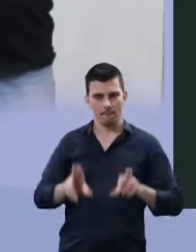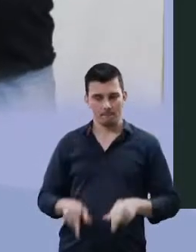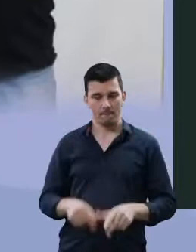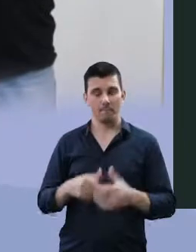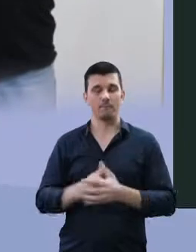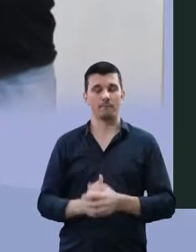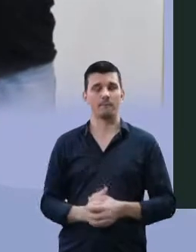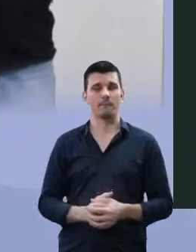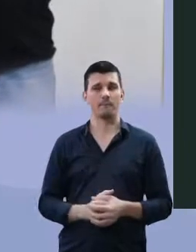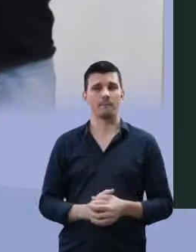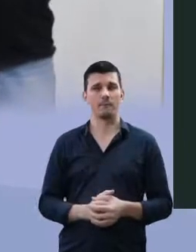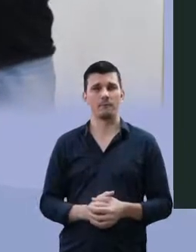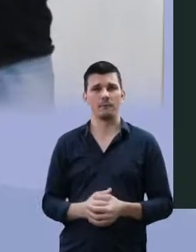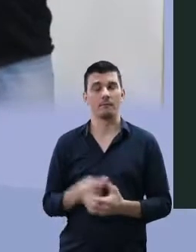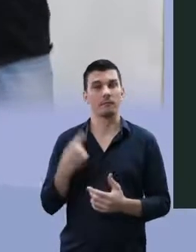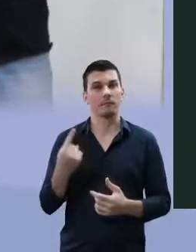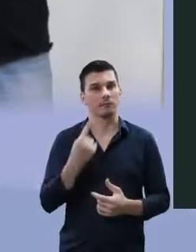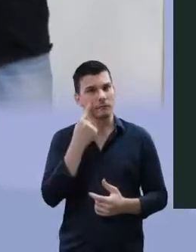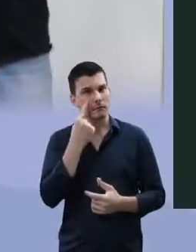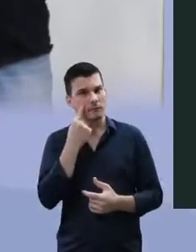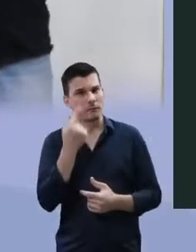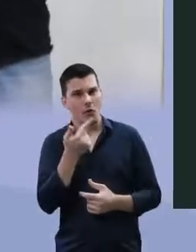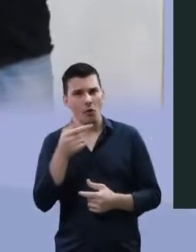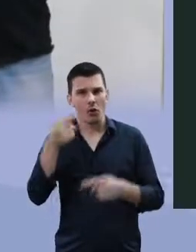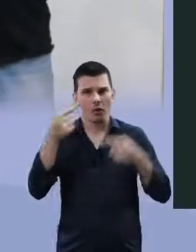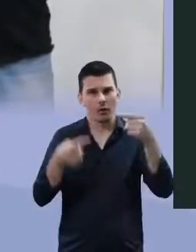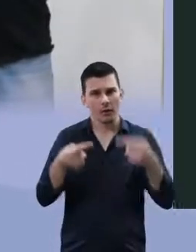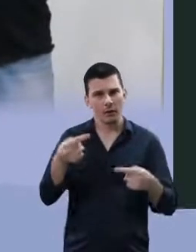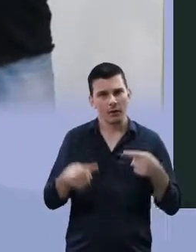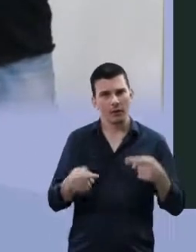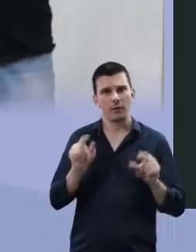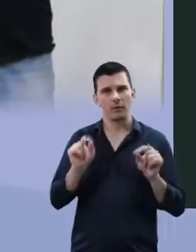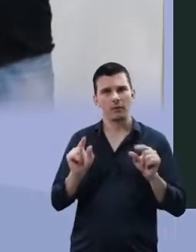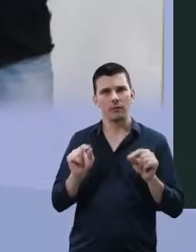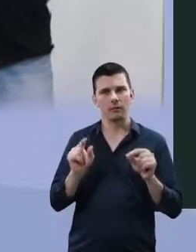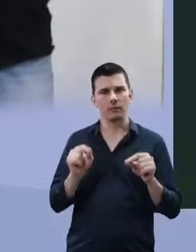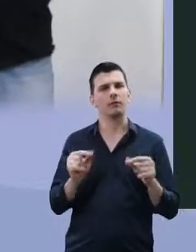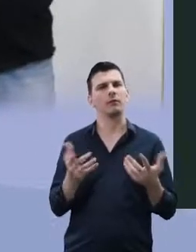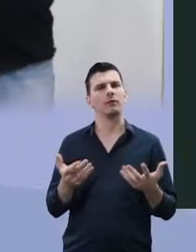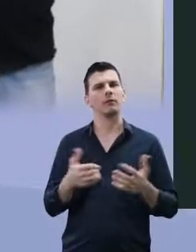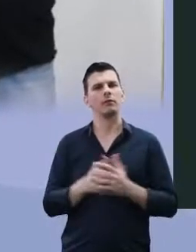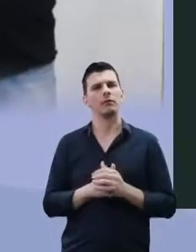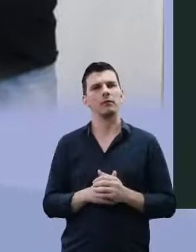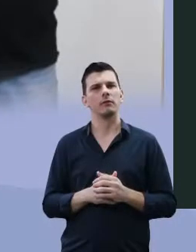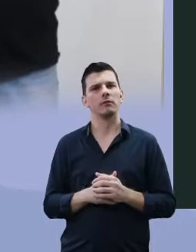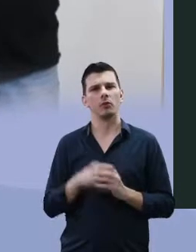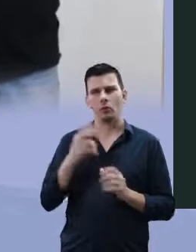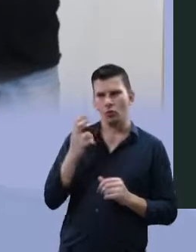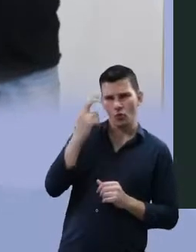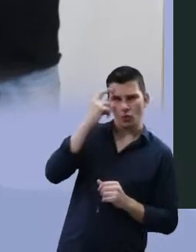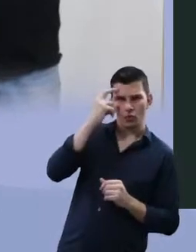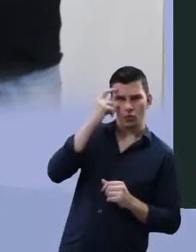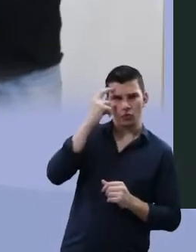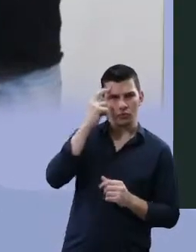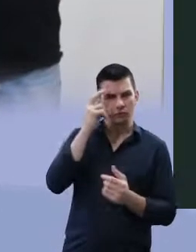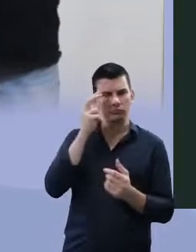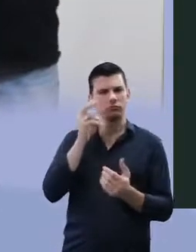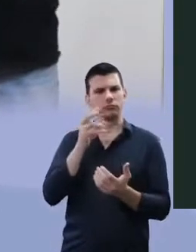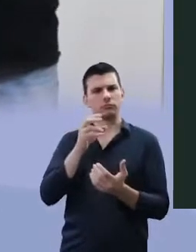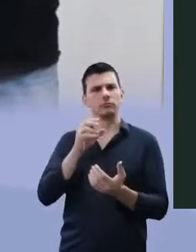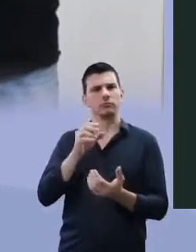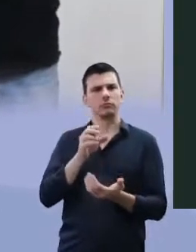dessas diferenciações. E aí, a gente entra num outro debate que permeia toda essa discussão, né?